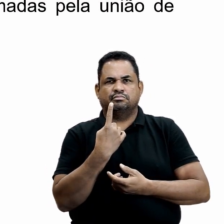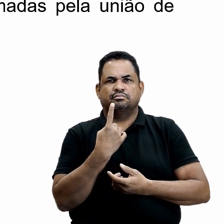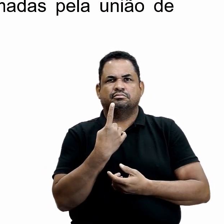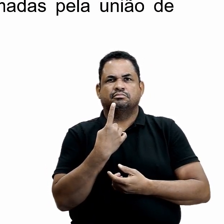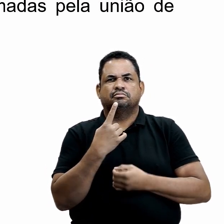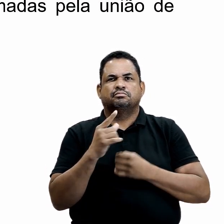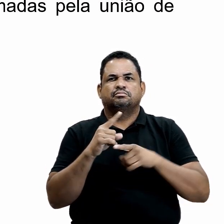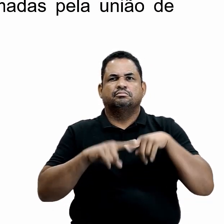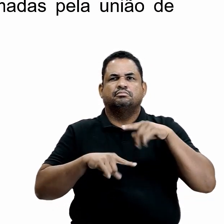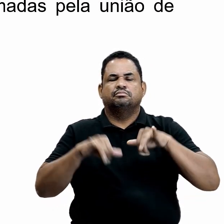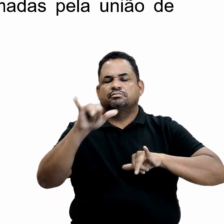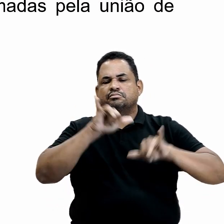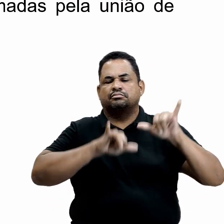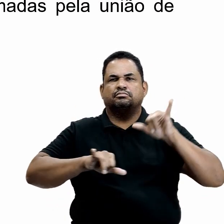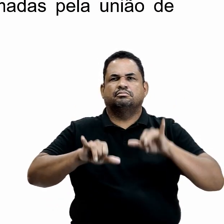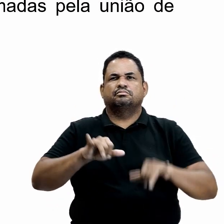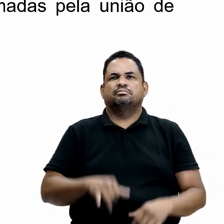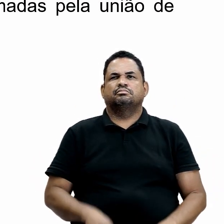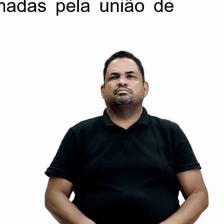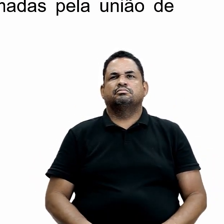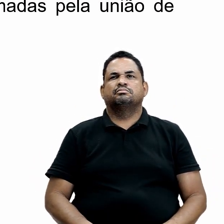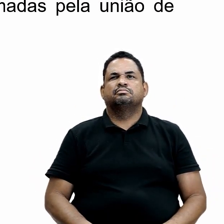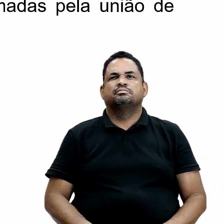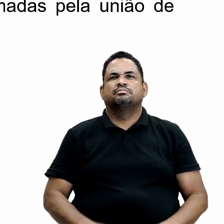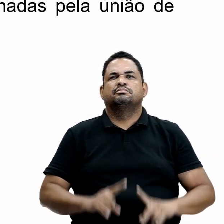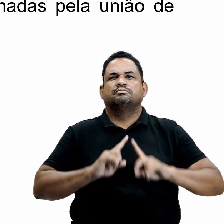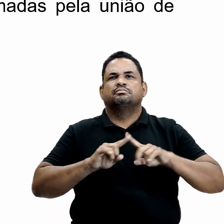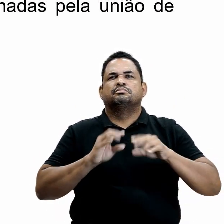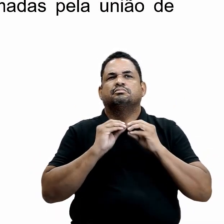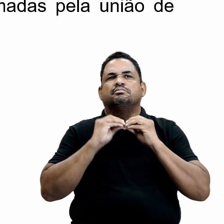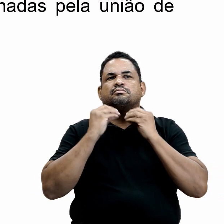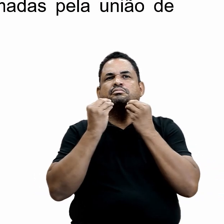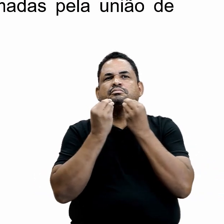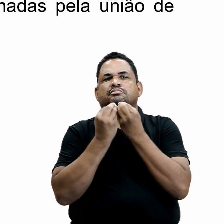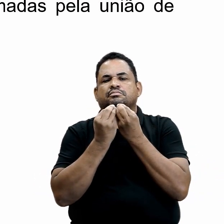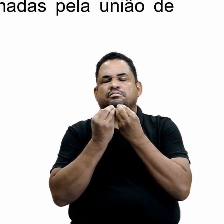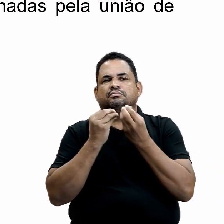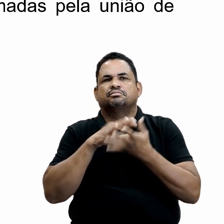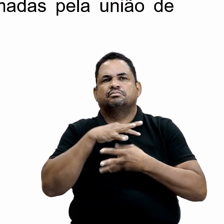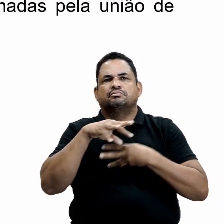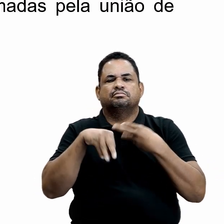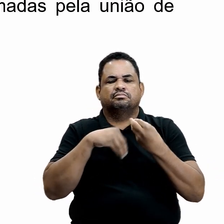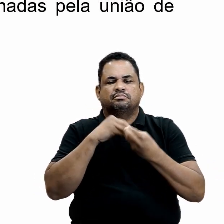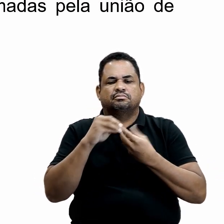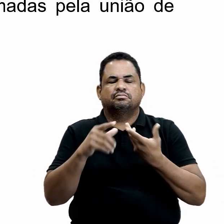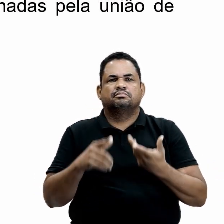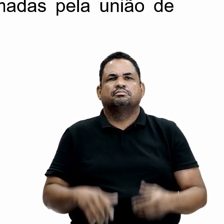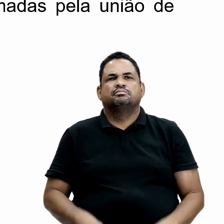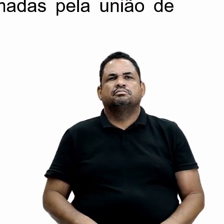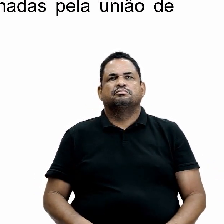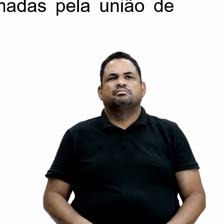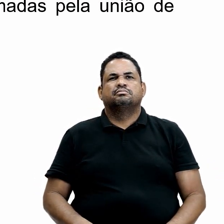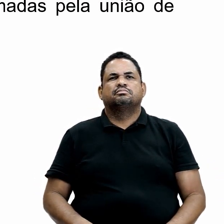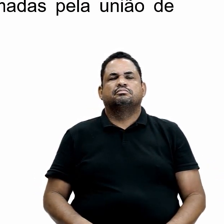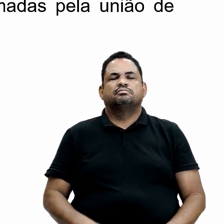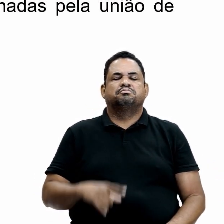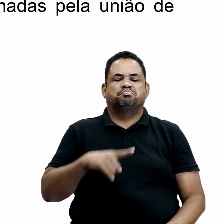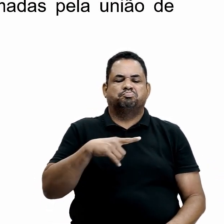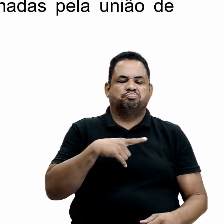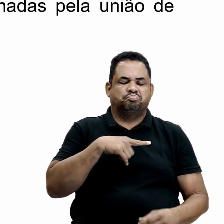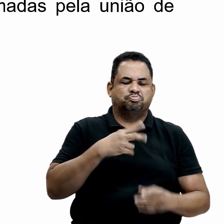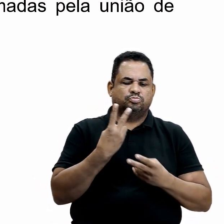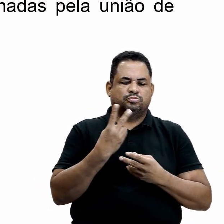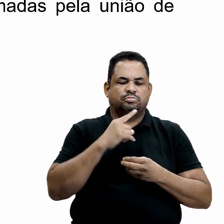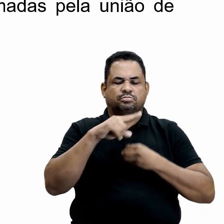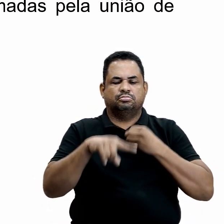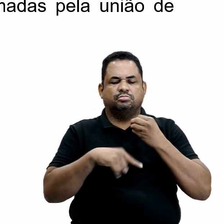apenas um elemento químico. Mas se a substância for compostas eles serão formados por